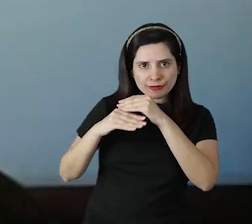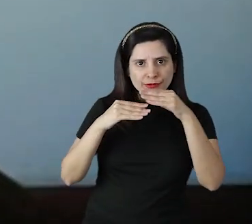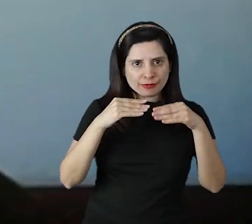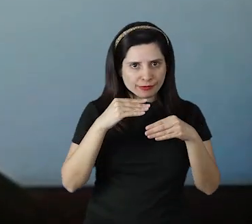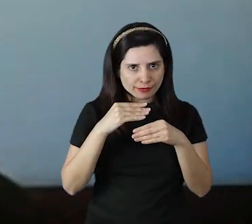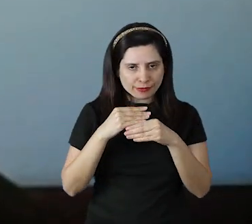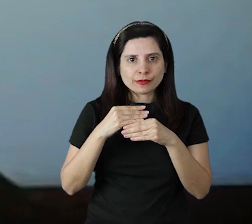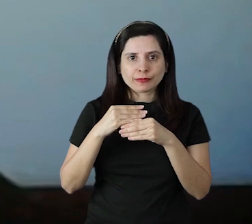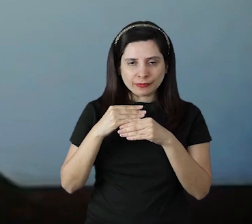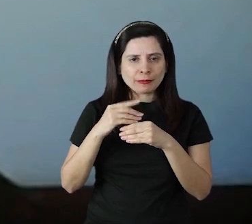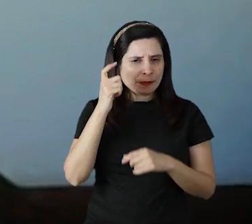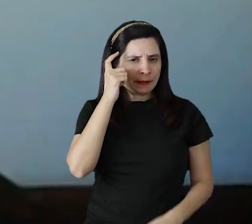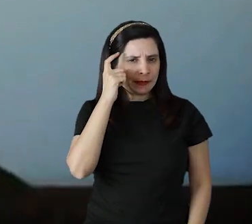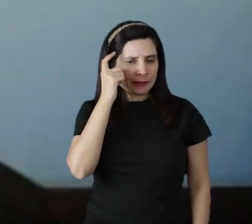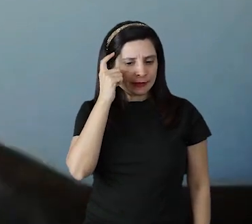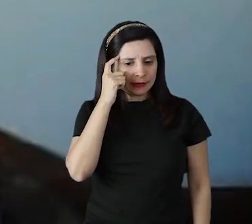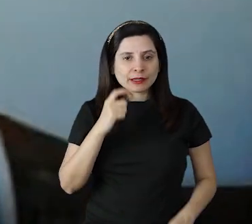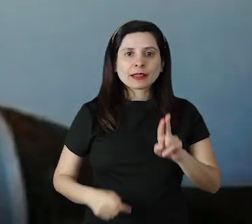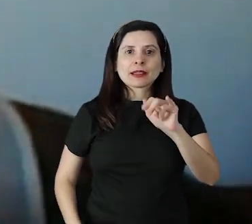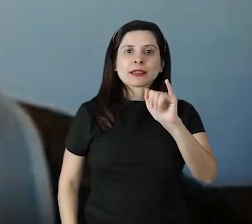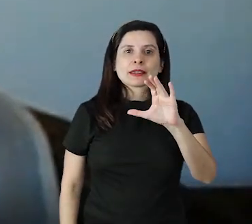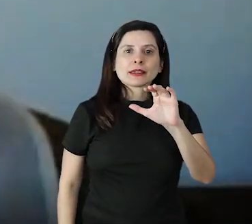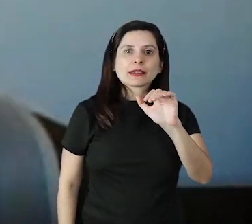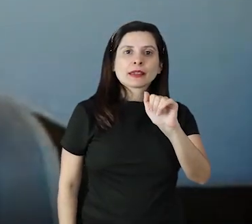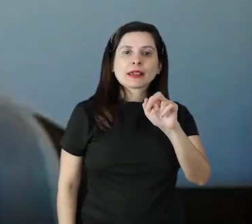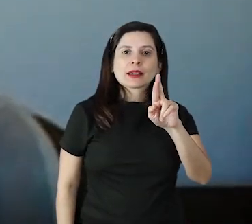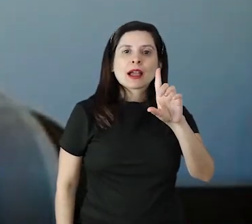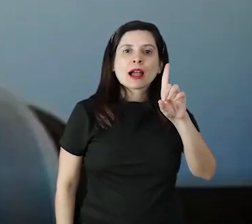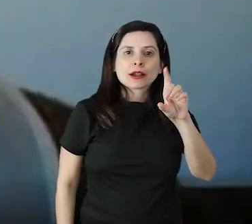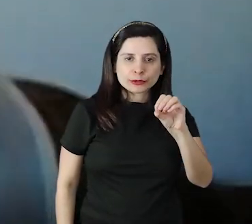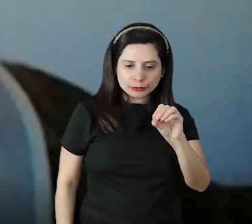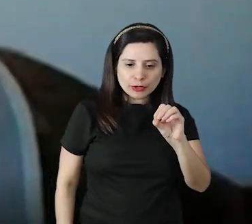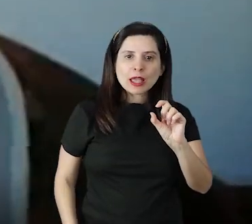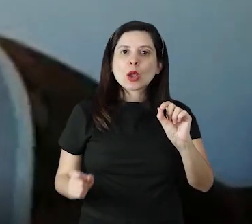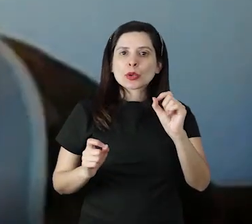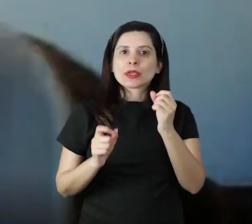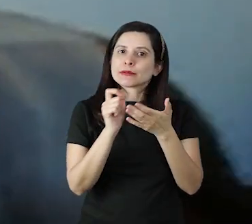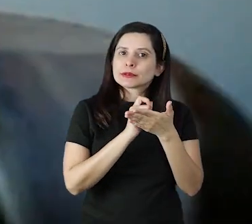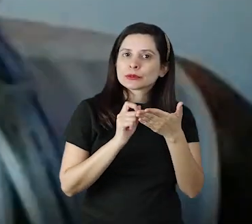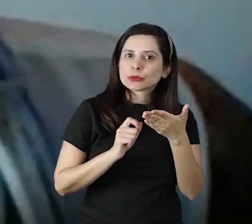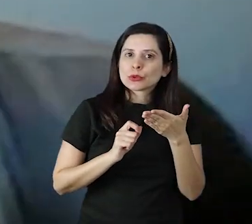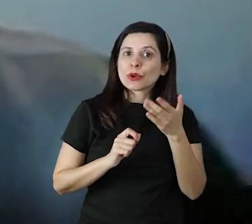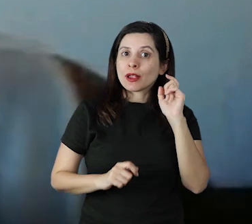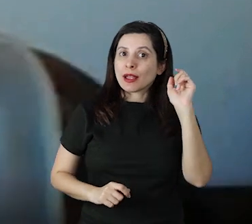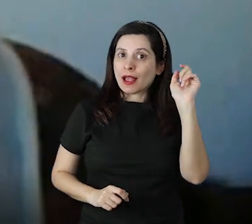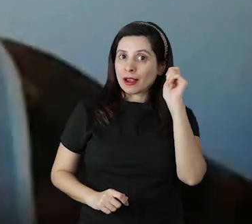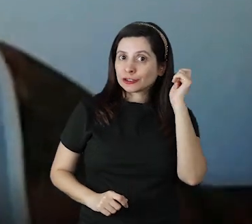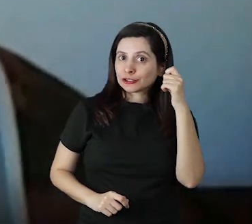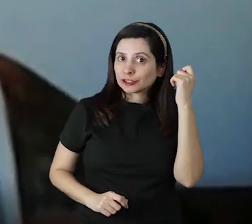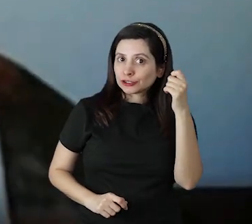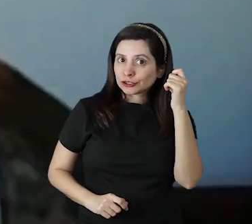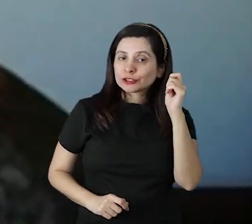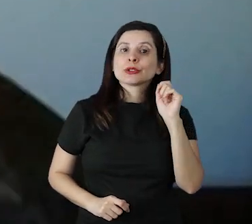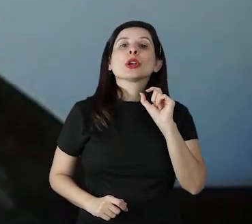para a gente pensar, o Ricardo Piglia é um escritor argentino, ele vai dizer que todo